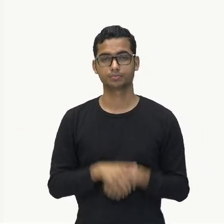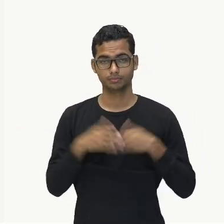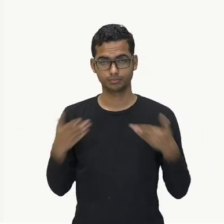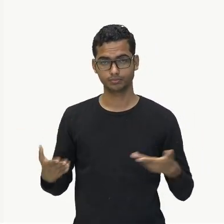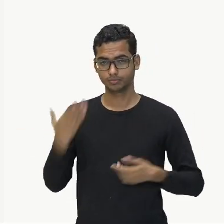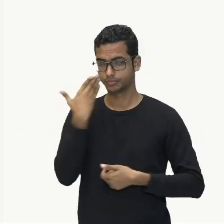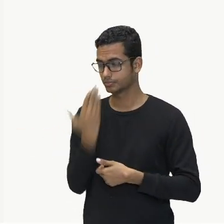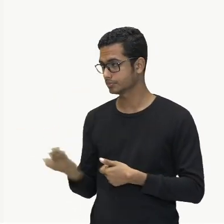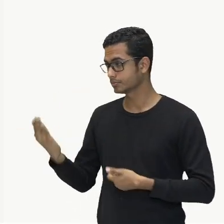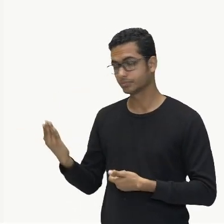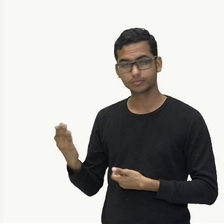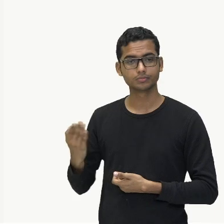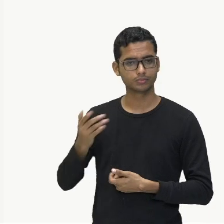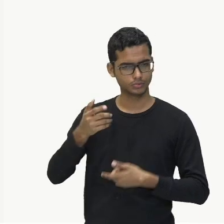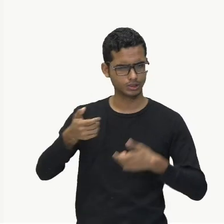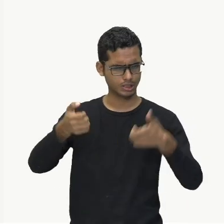né?